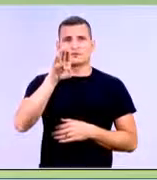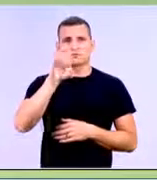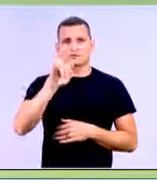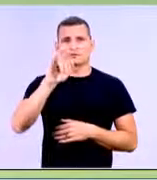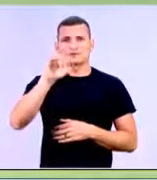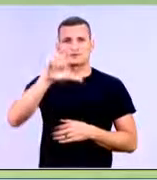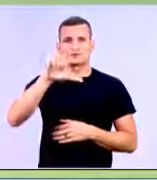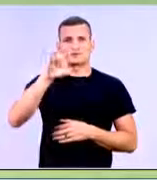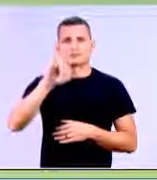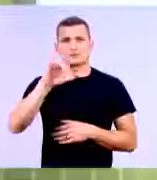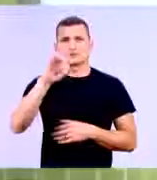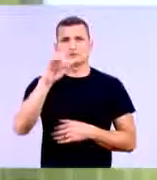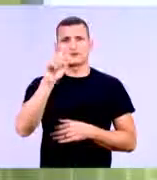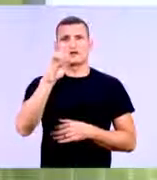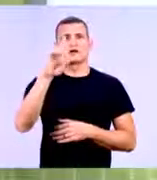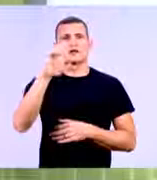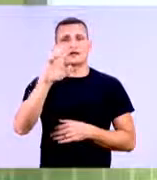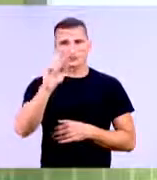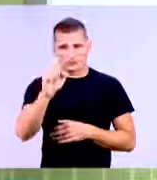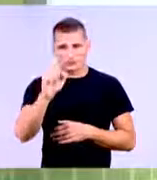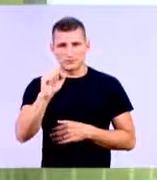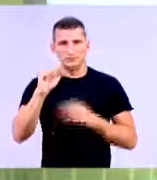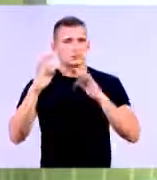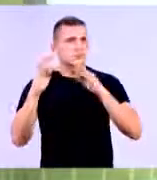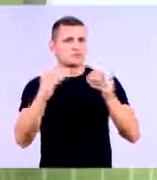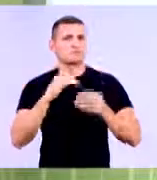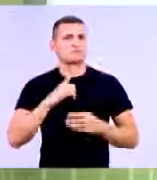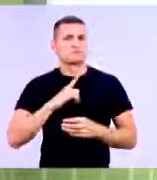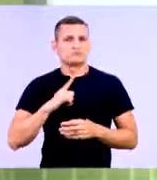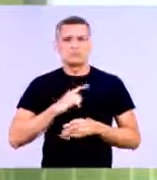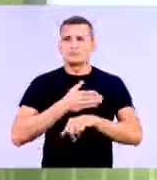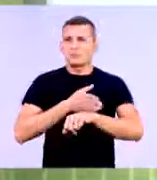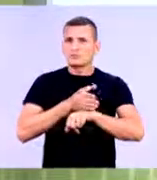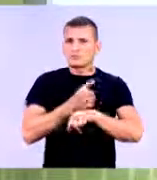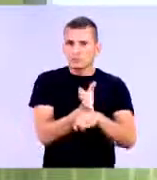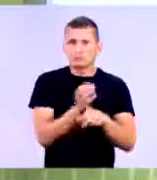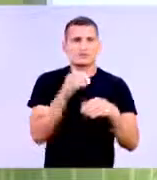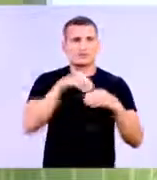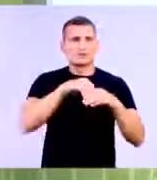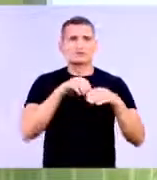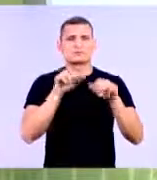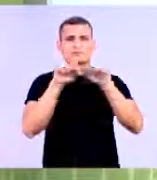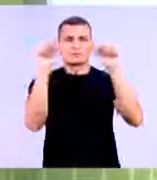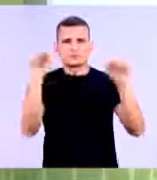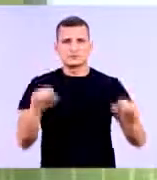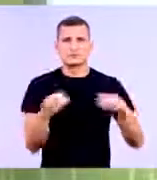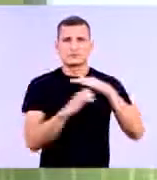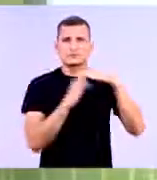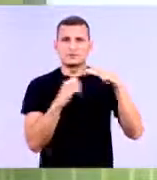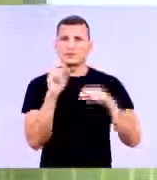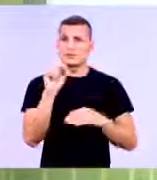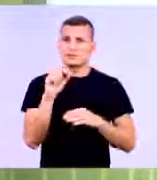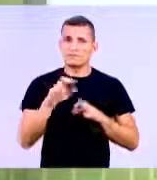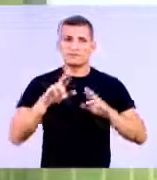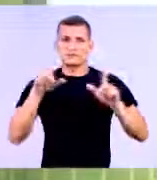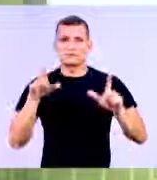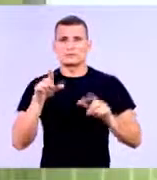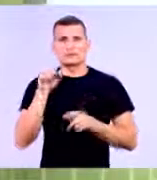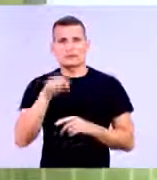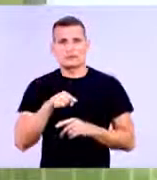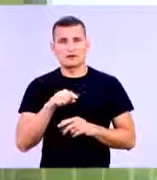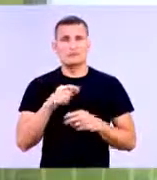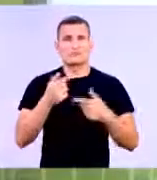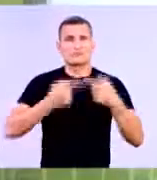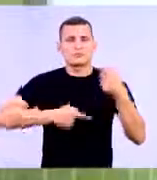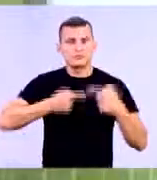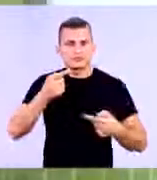todas elas existem o tempo inteiro dentro de um sistema empresa. O que vai diferenciar é exatamente a